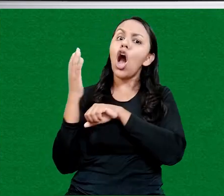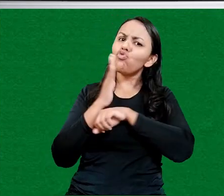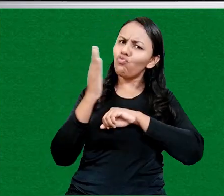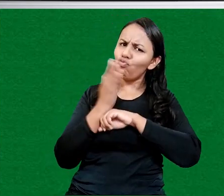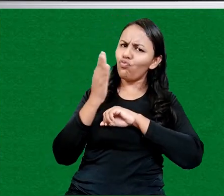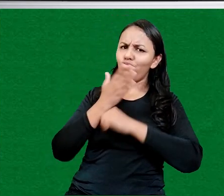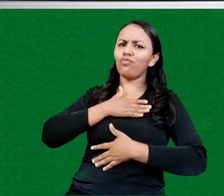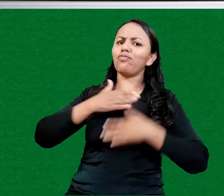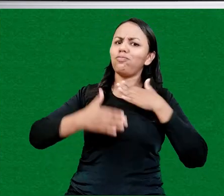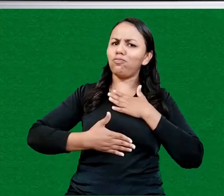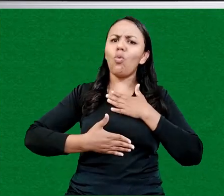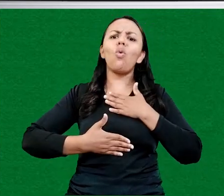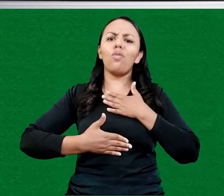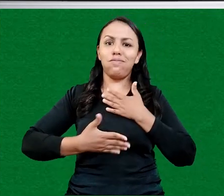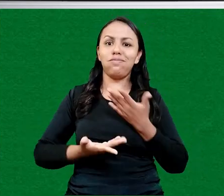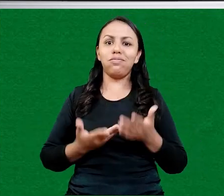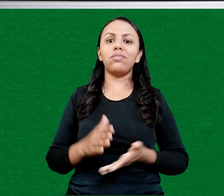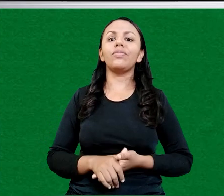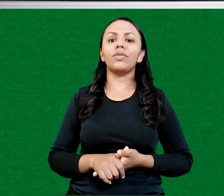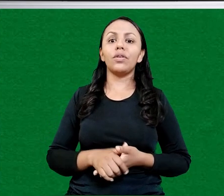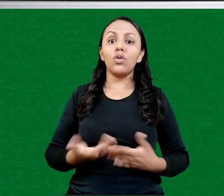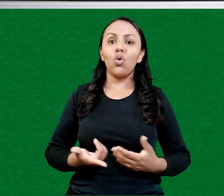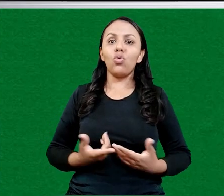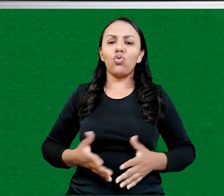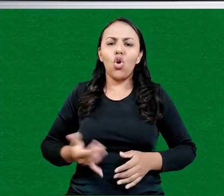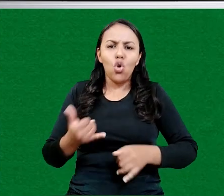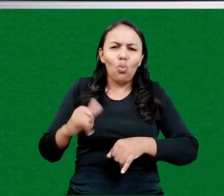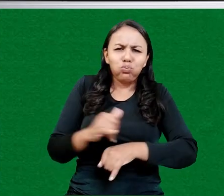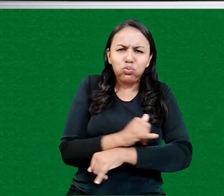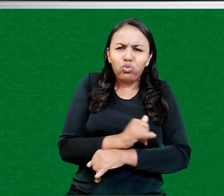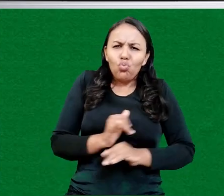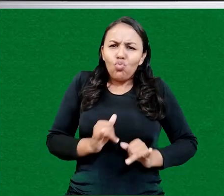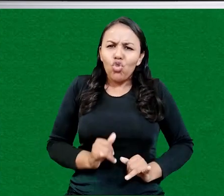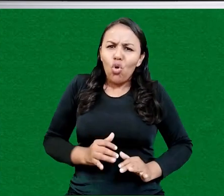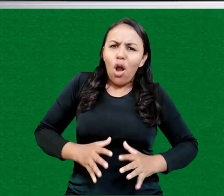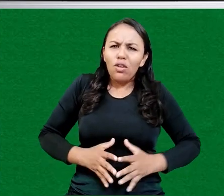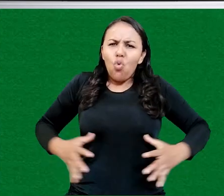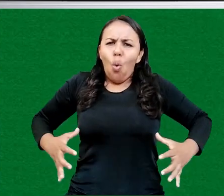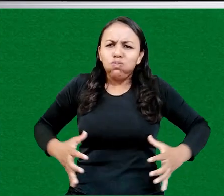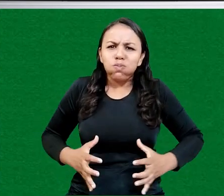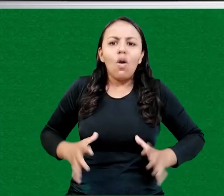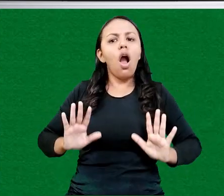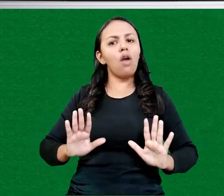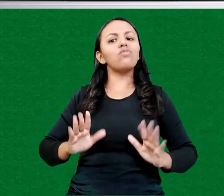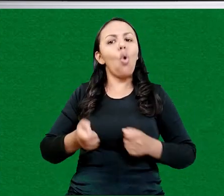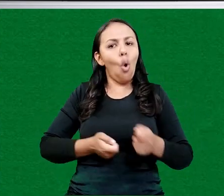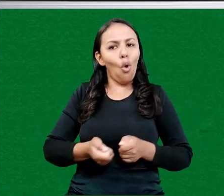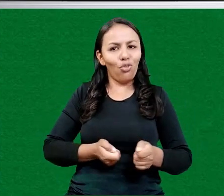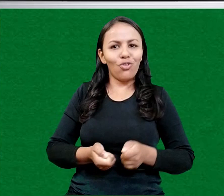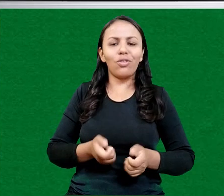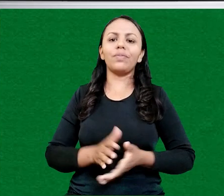nosso organismo, tanto na modulação do tecido adiposo, fazendo ali o controle do peso